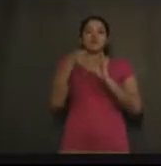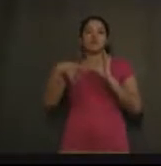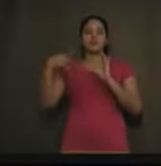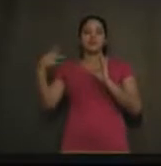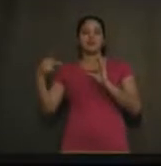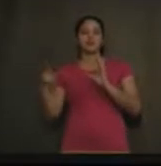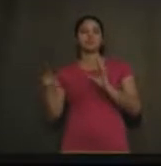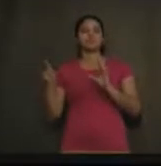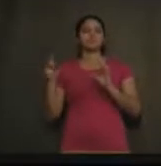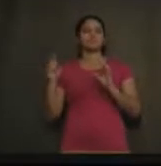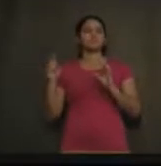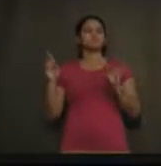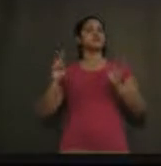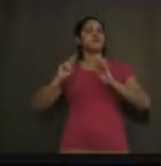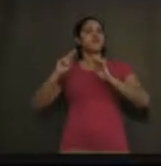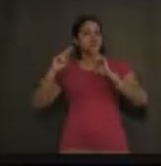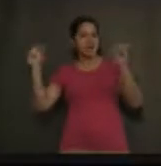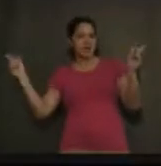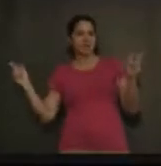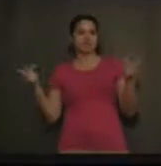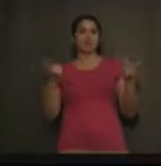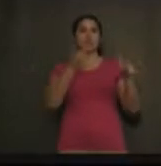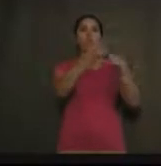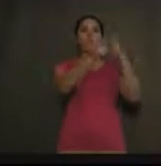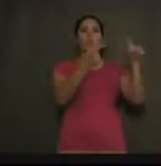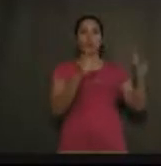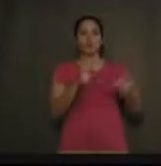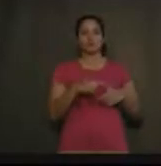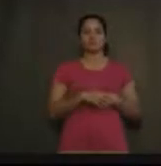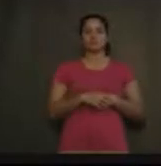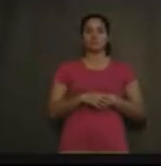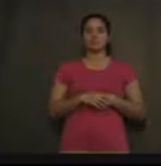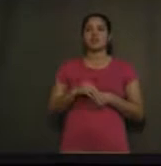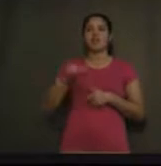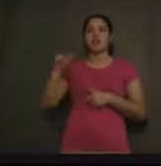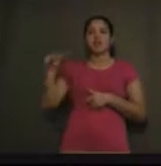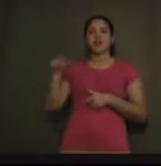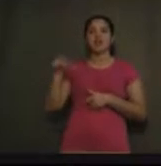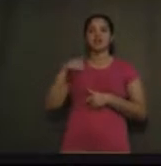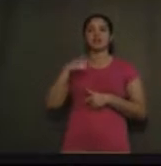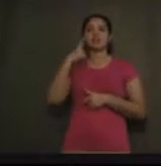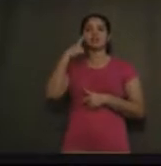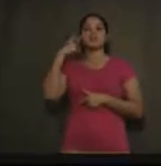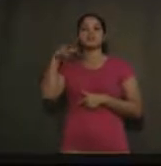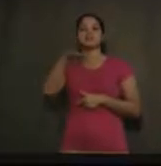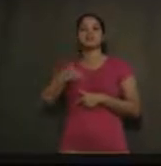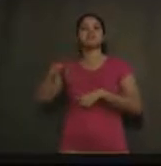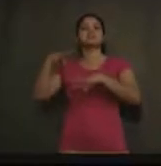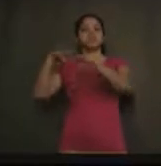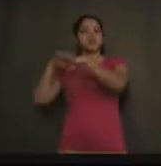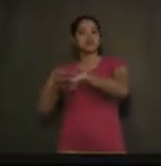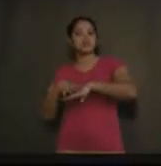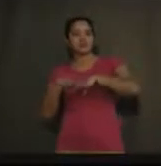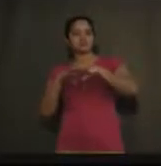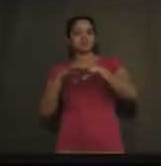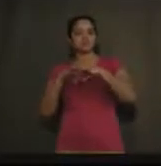estudou matemática na faculdade, tornou-se um grande amigo da matemática, um protetor da